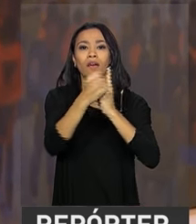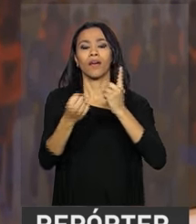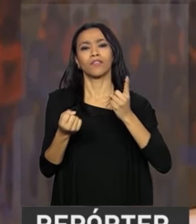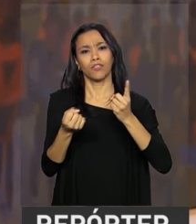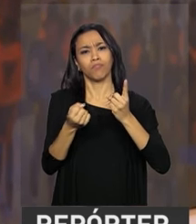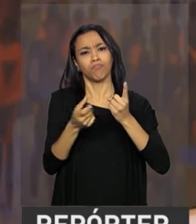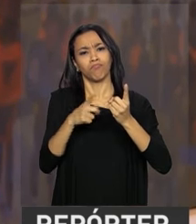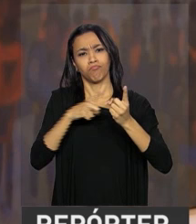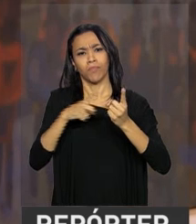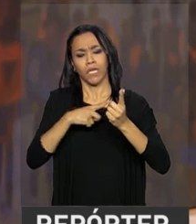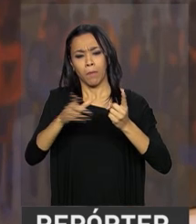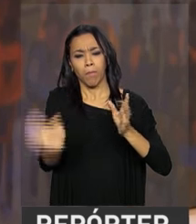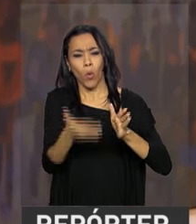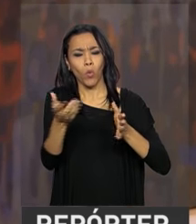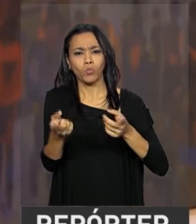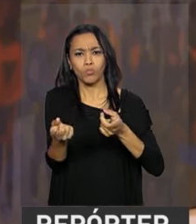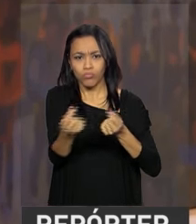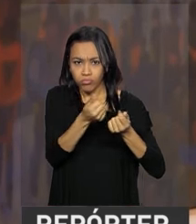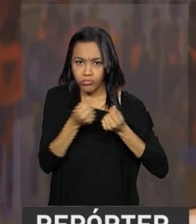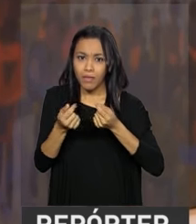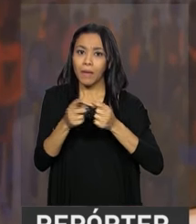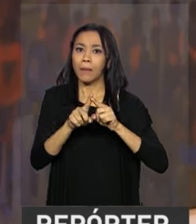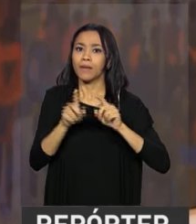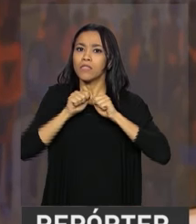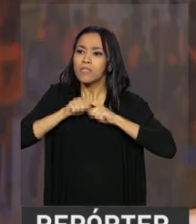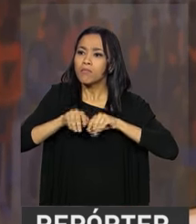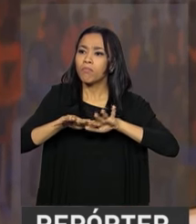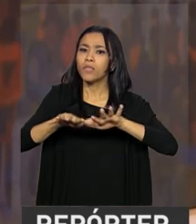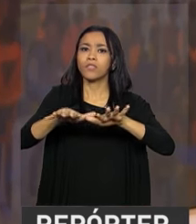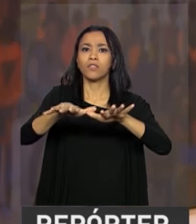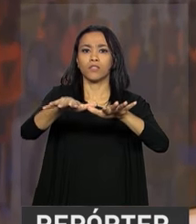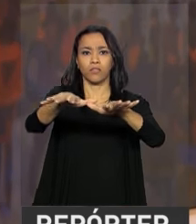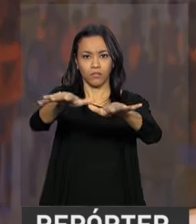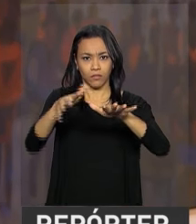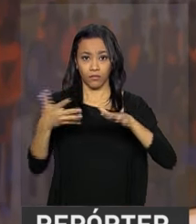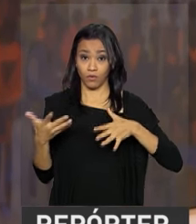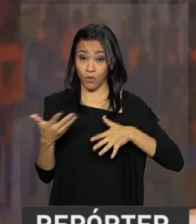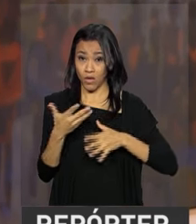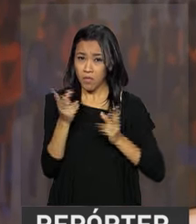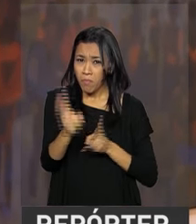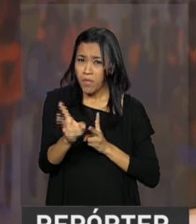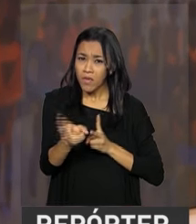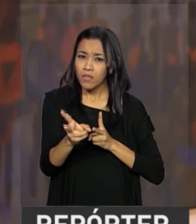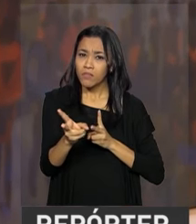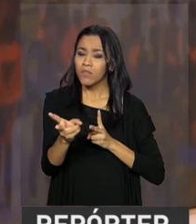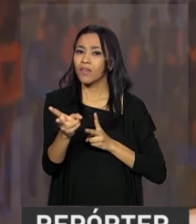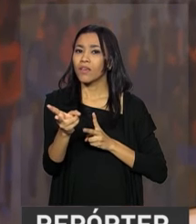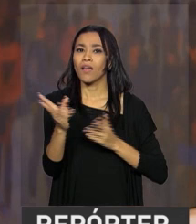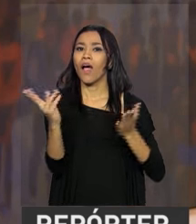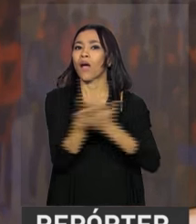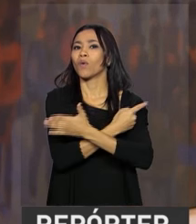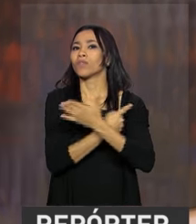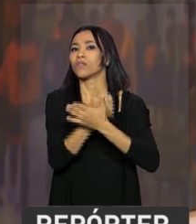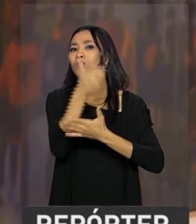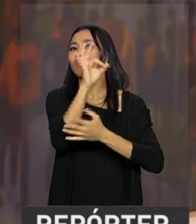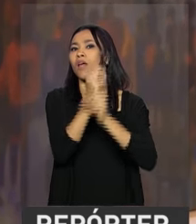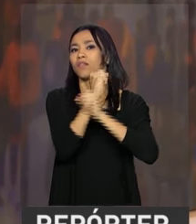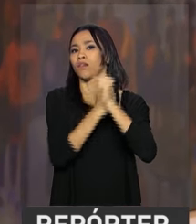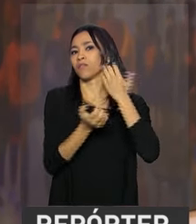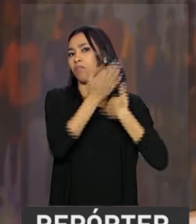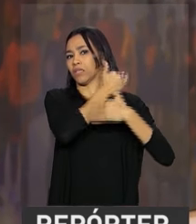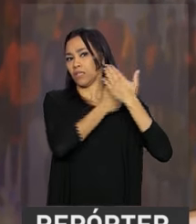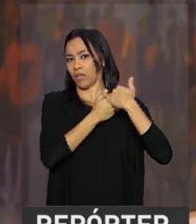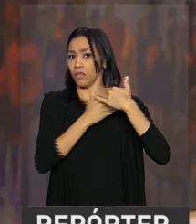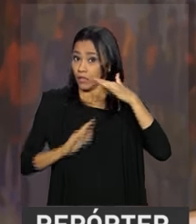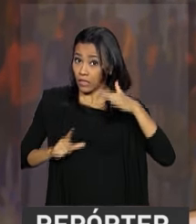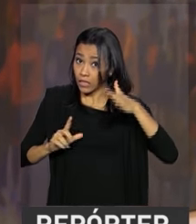recursos necessários para continuar expandindo os gastos públicos da mesma maneira que ocorreu nos últimos 10 anos. Eu acho que